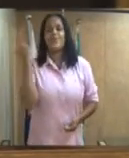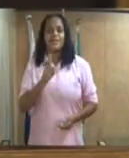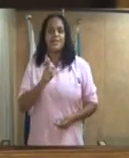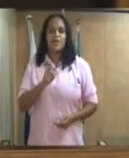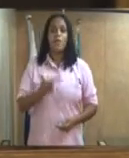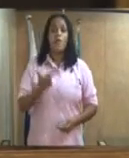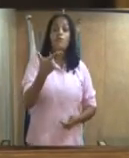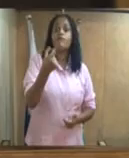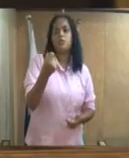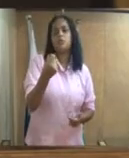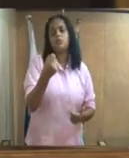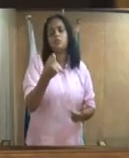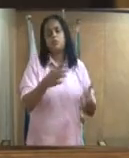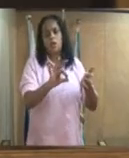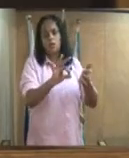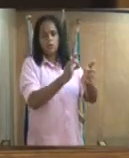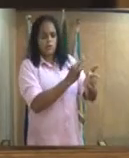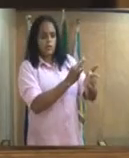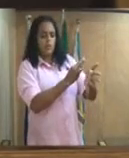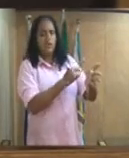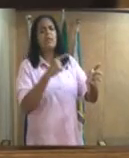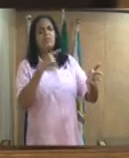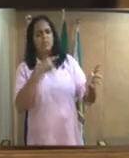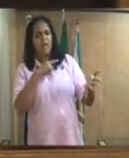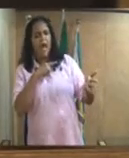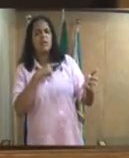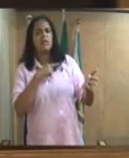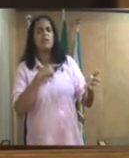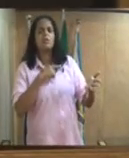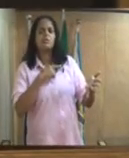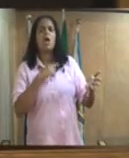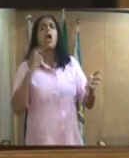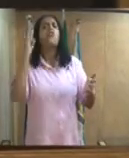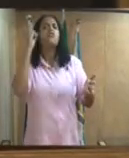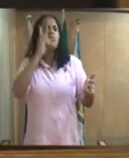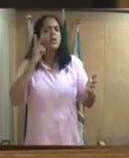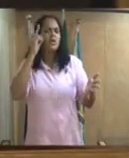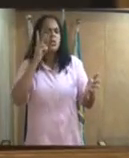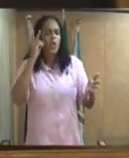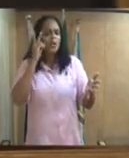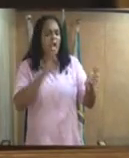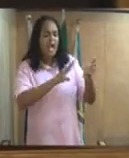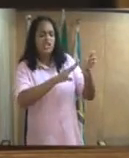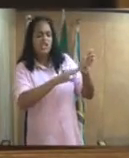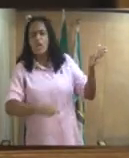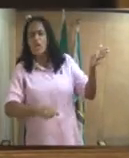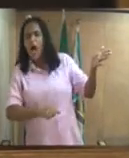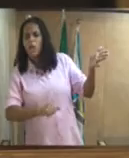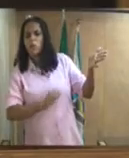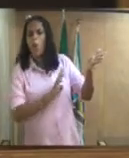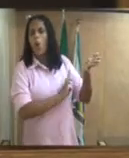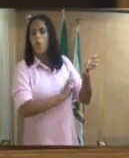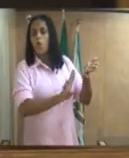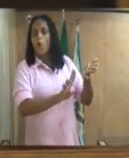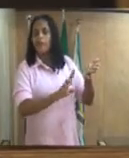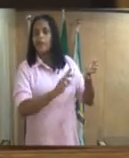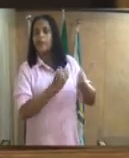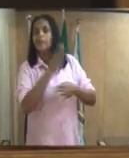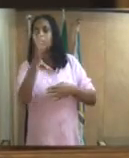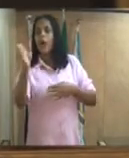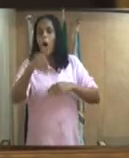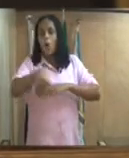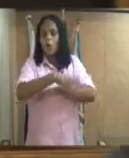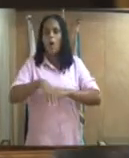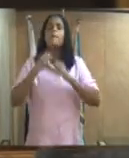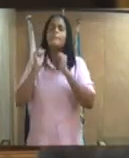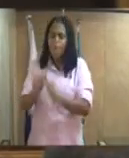ser que tenha vereadores que queiram retirar. Oh, e na rua... Fica à vontade,